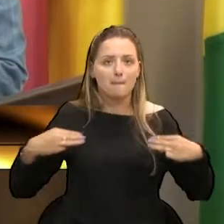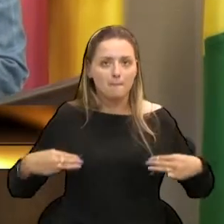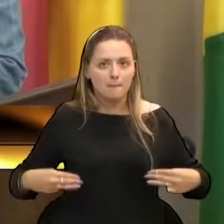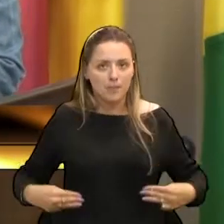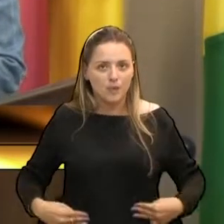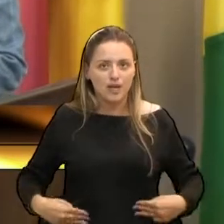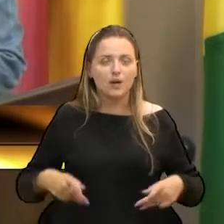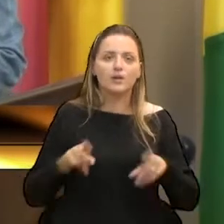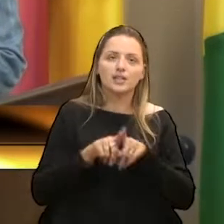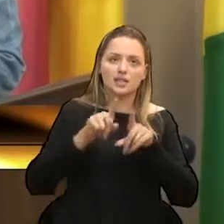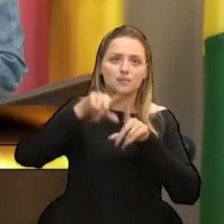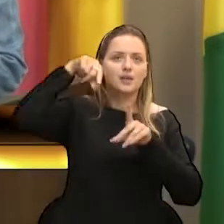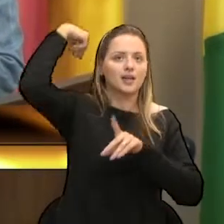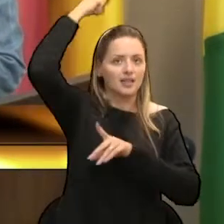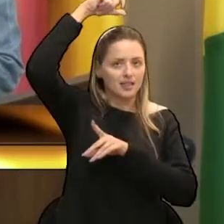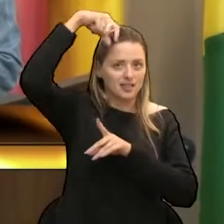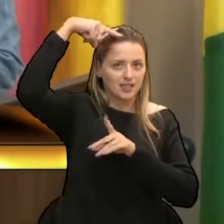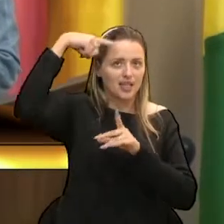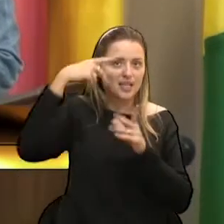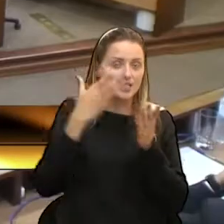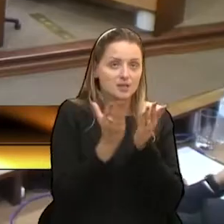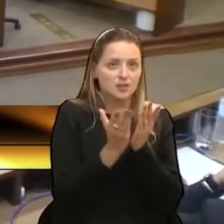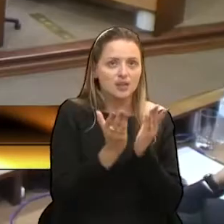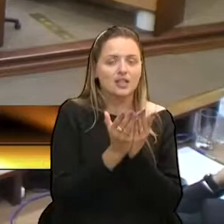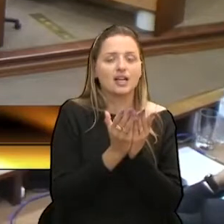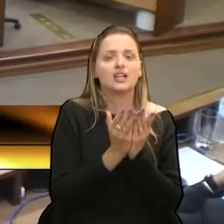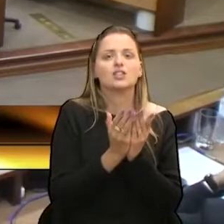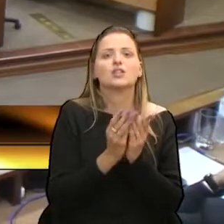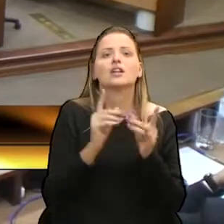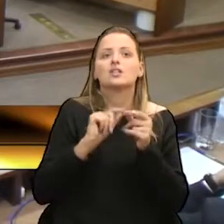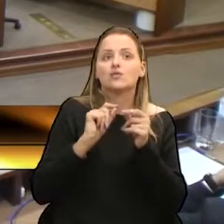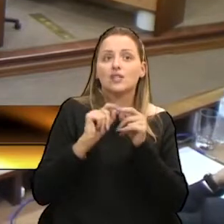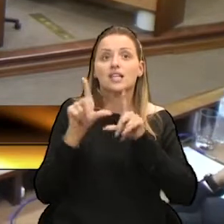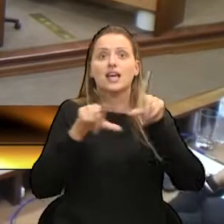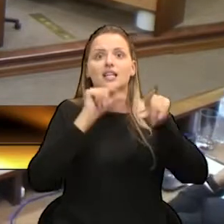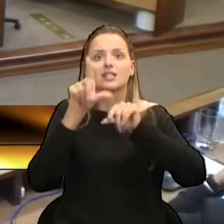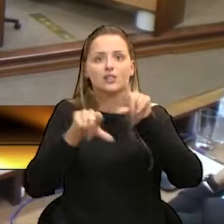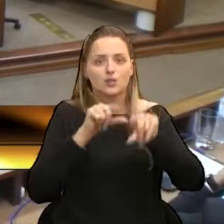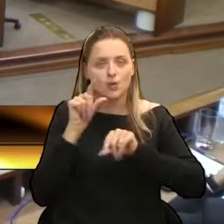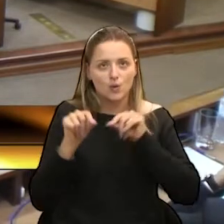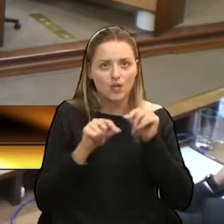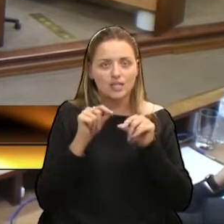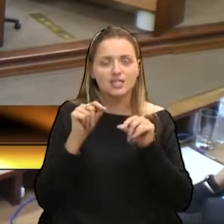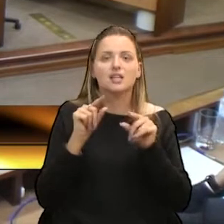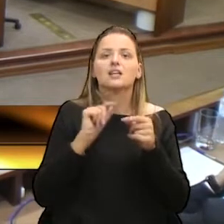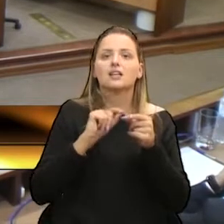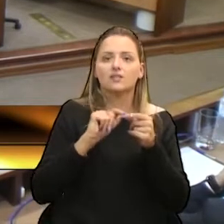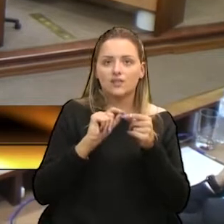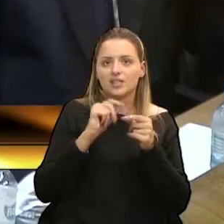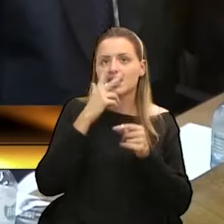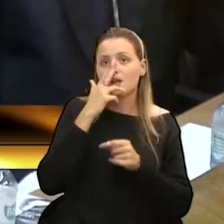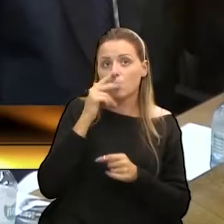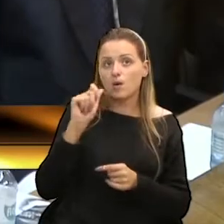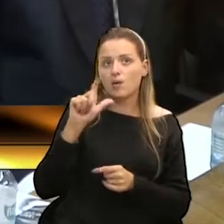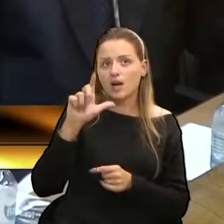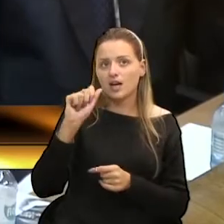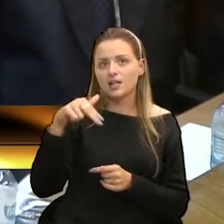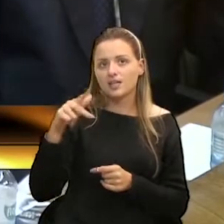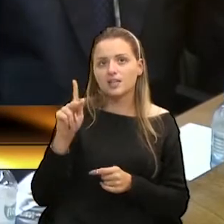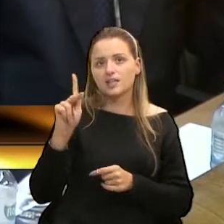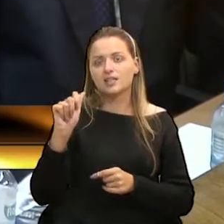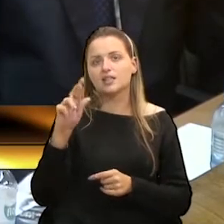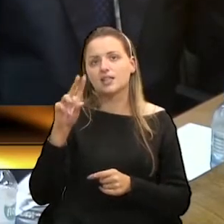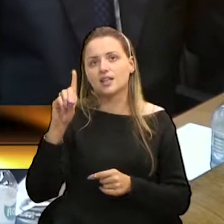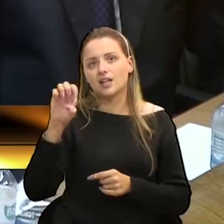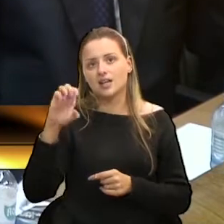na espiritualidade a capacidade de fazer discernimento e de estar aberta, como Allan Kardec também estava, para